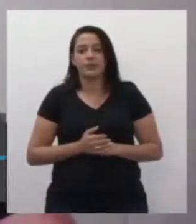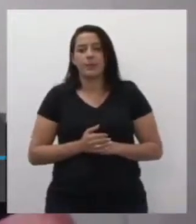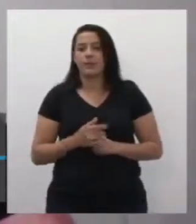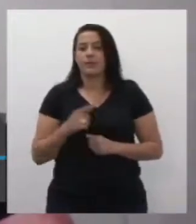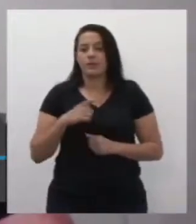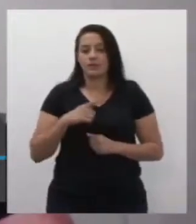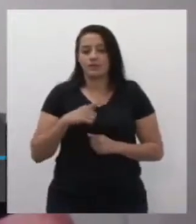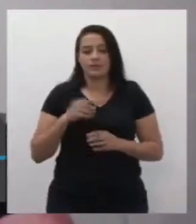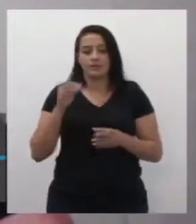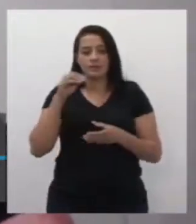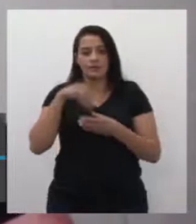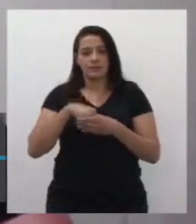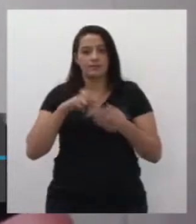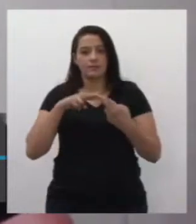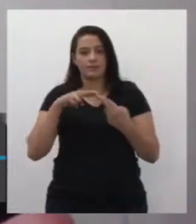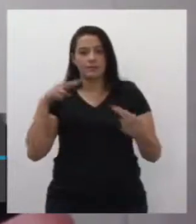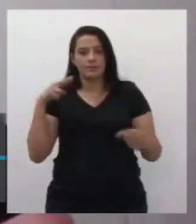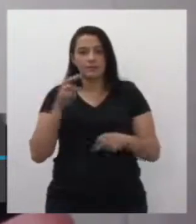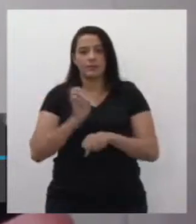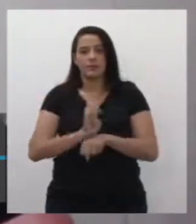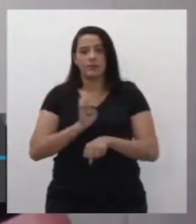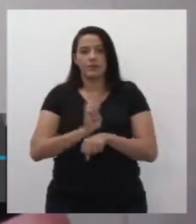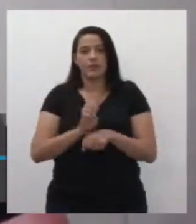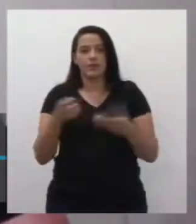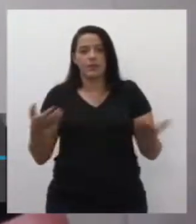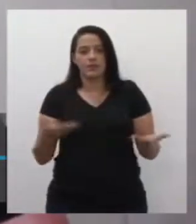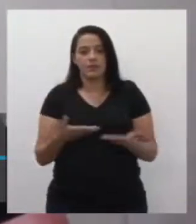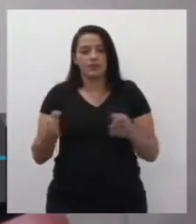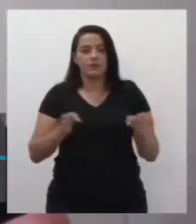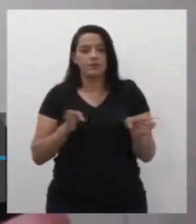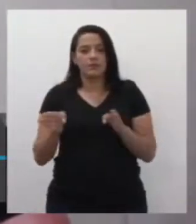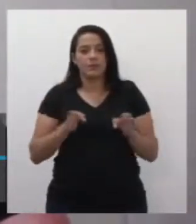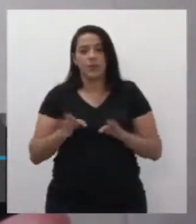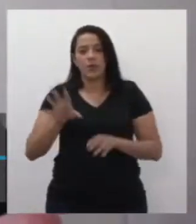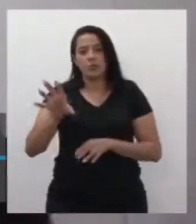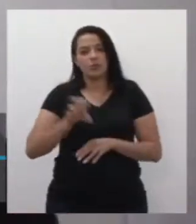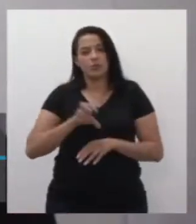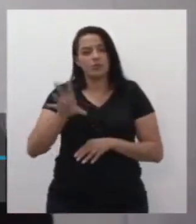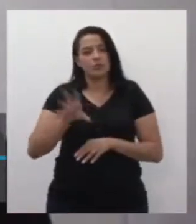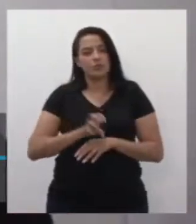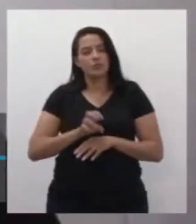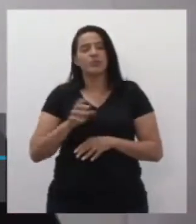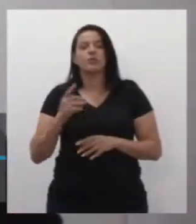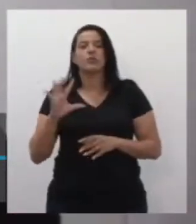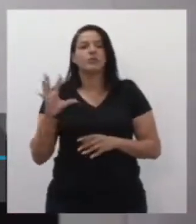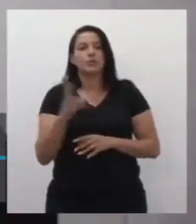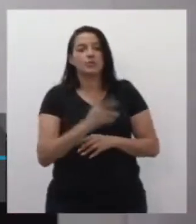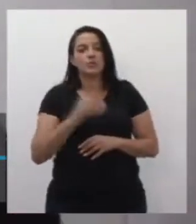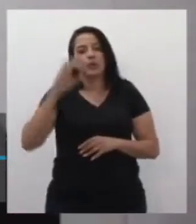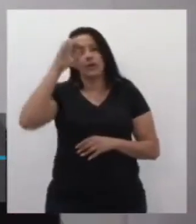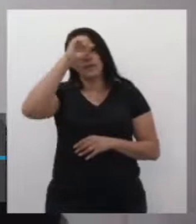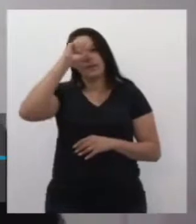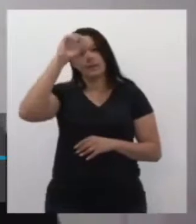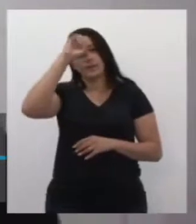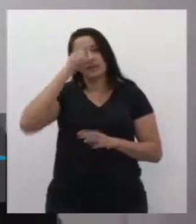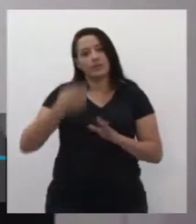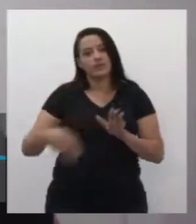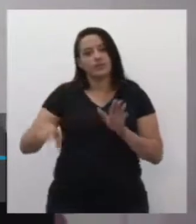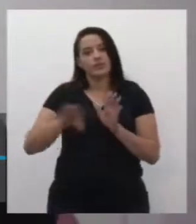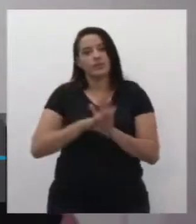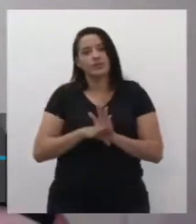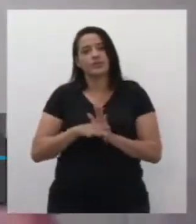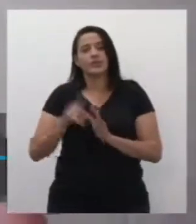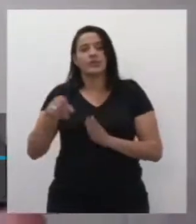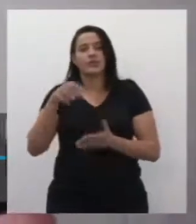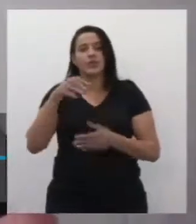rede estadual, a gente está vivendo um momento de absorção do ensino híbrido, inclusive por conta da chegada aí do